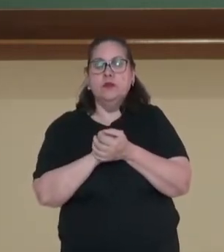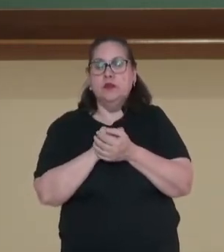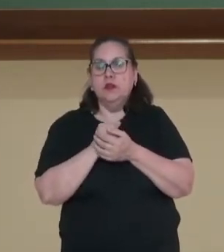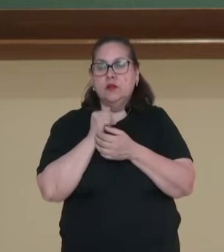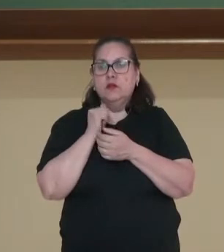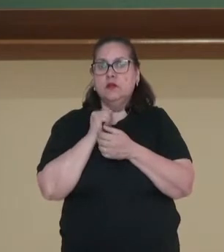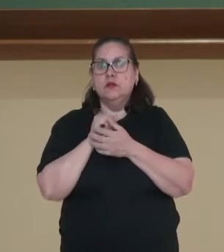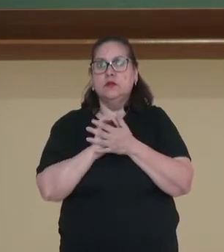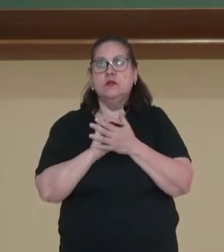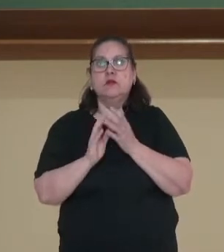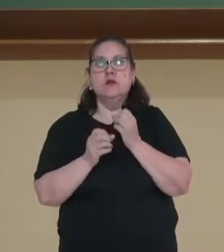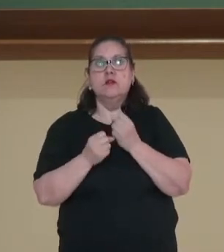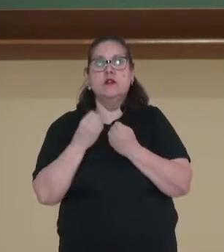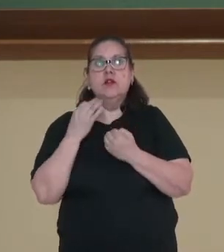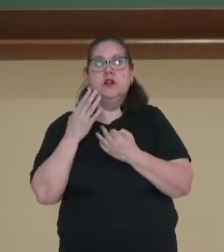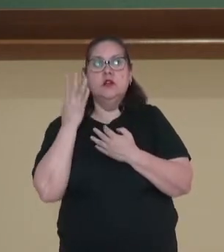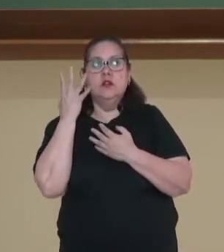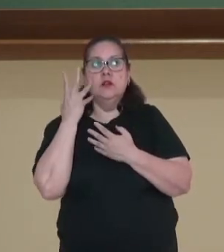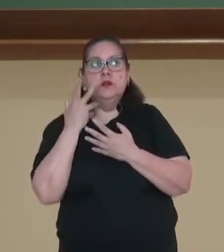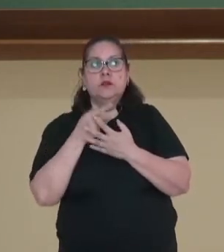para vários animais, ok?